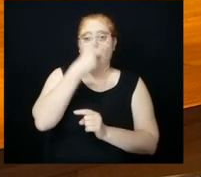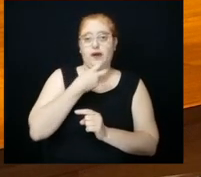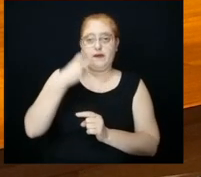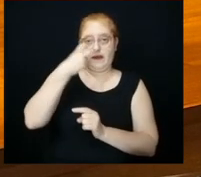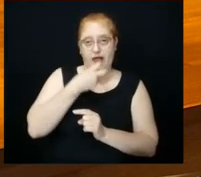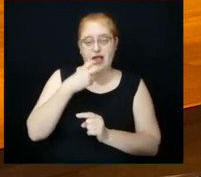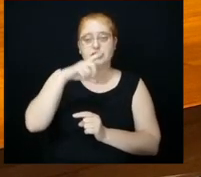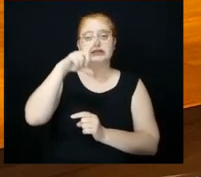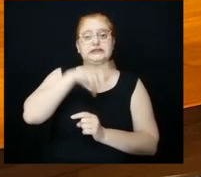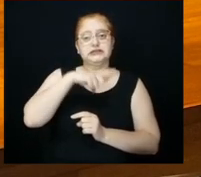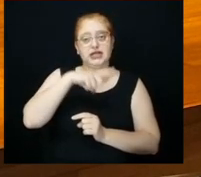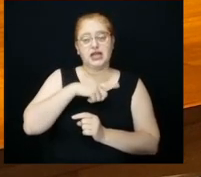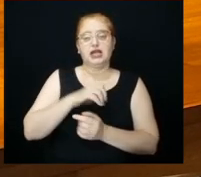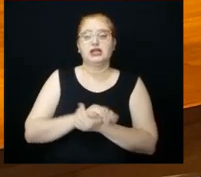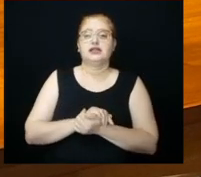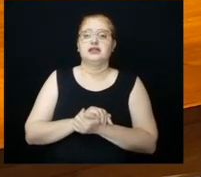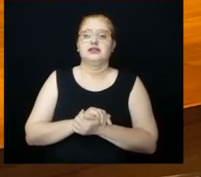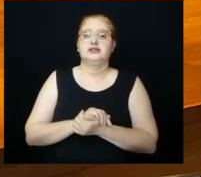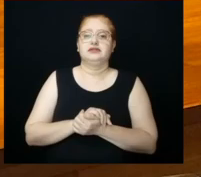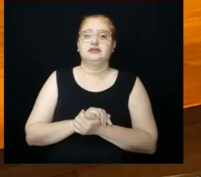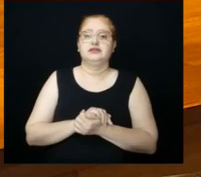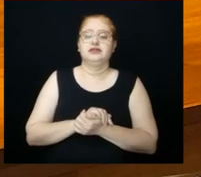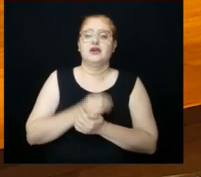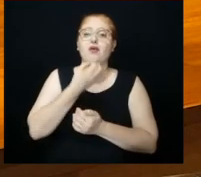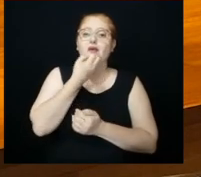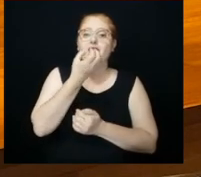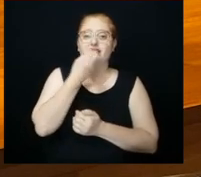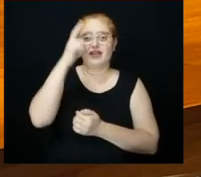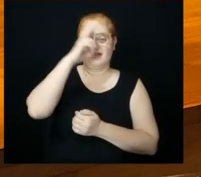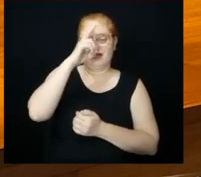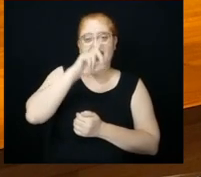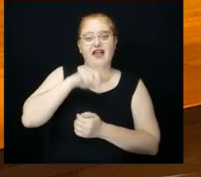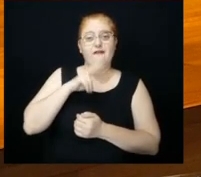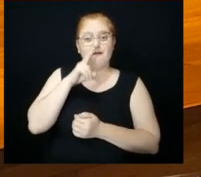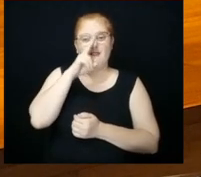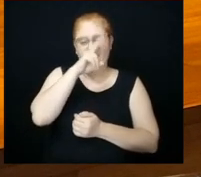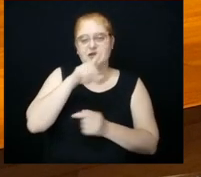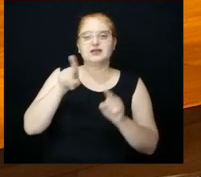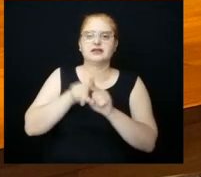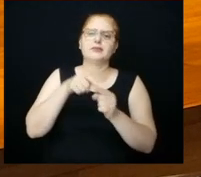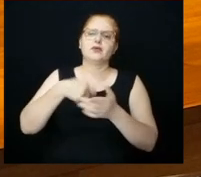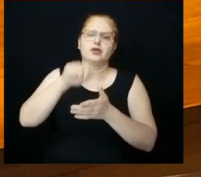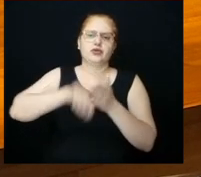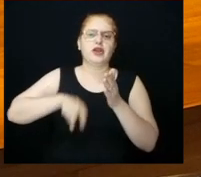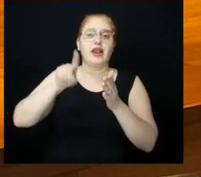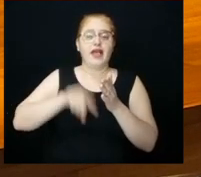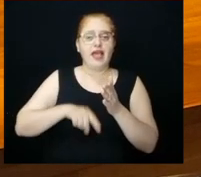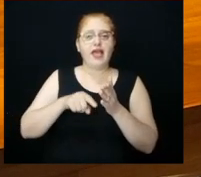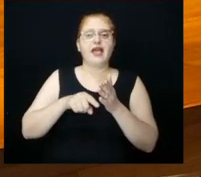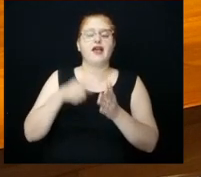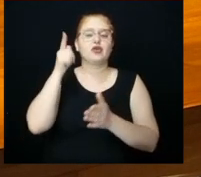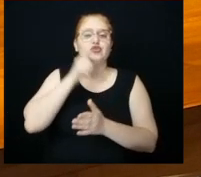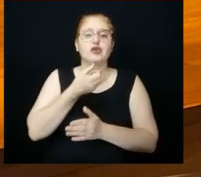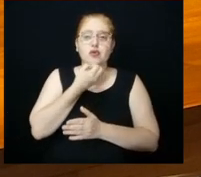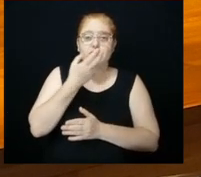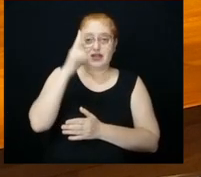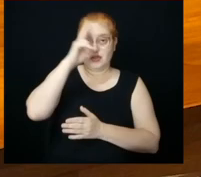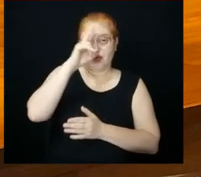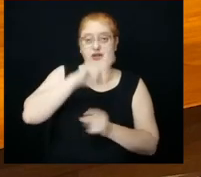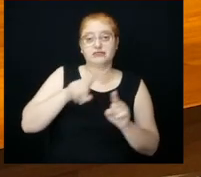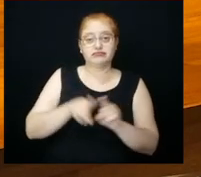etnias, né? Mas que tem a questão do contar histórias muito forte, né? E para ele também é isso, né? Ser escritor é poder contar histórias